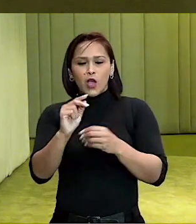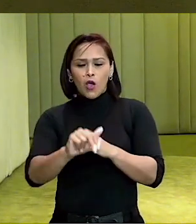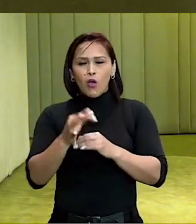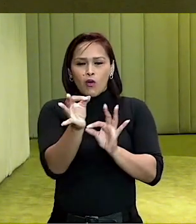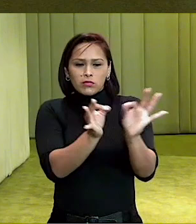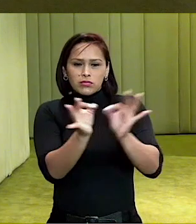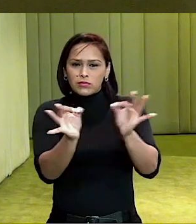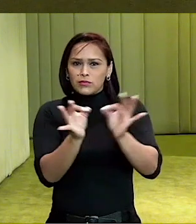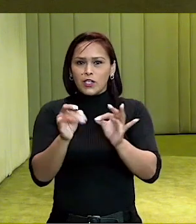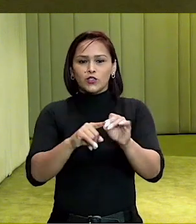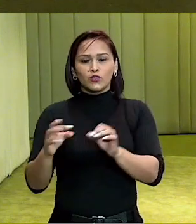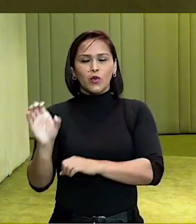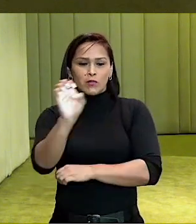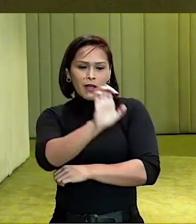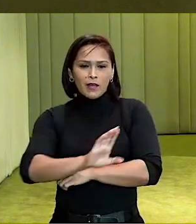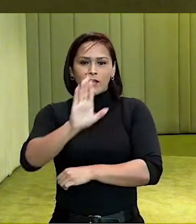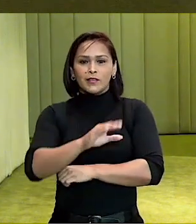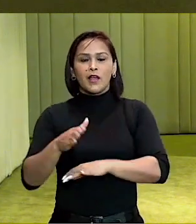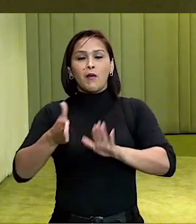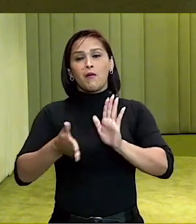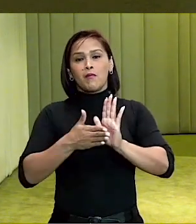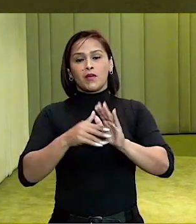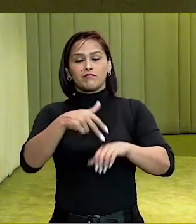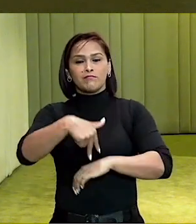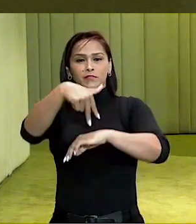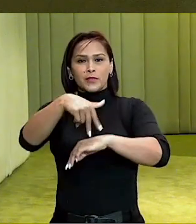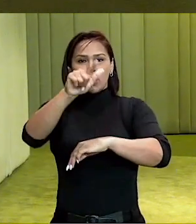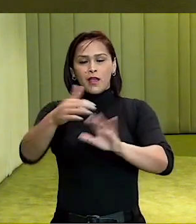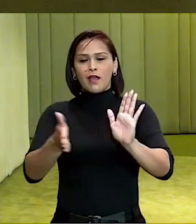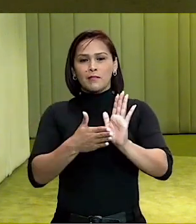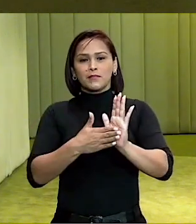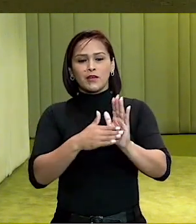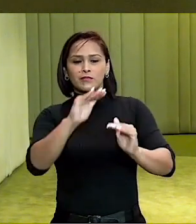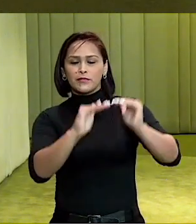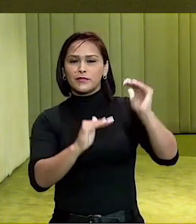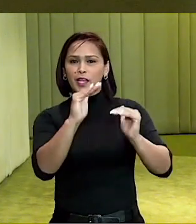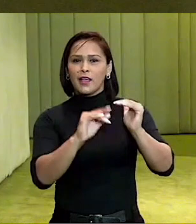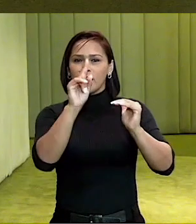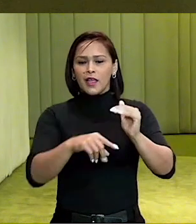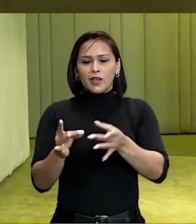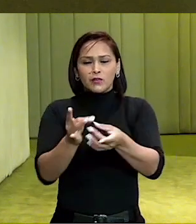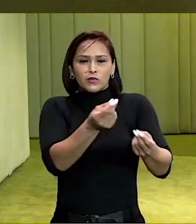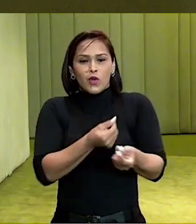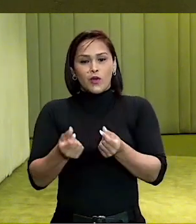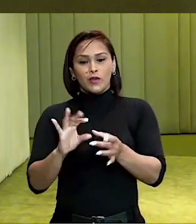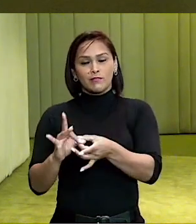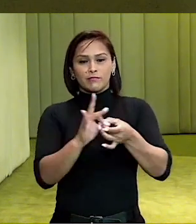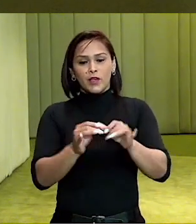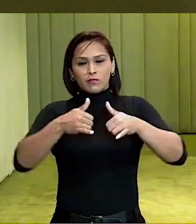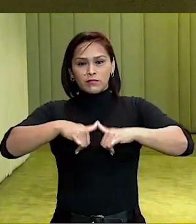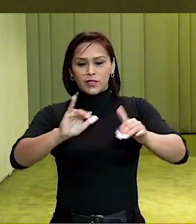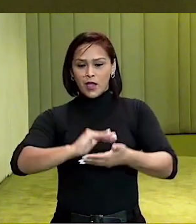ajustes no arranjo regional ganha um protagonismo. A proposta de flexibilização das negociações comerciais do